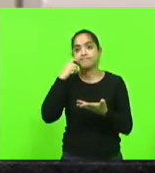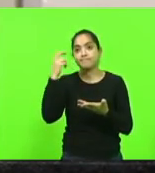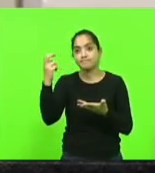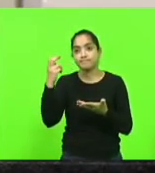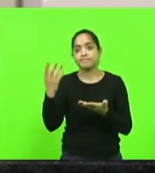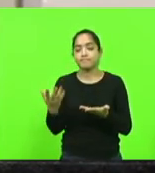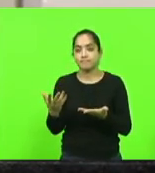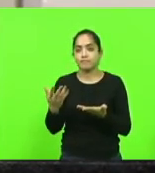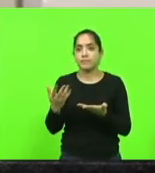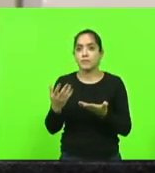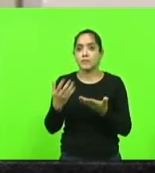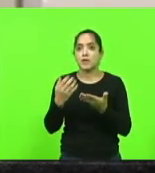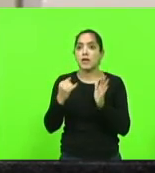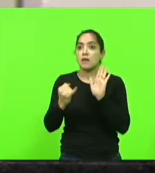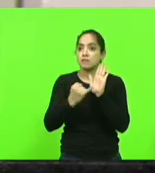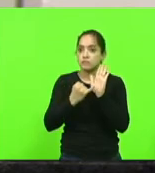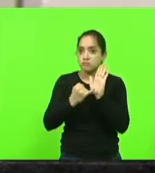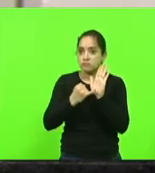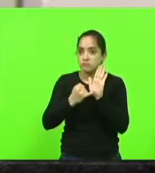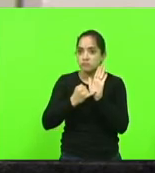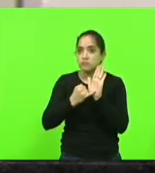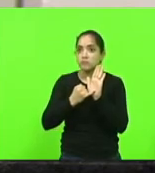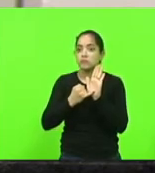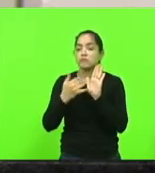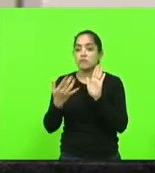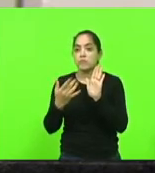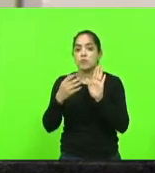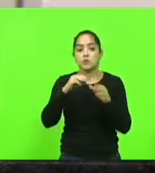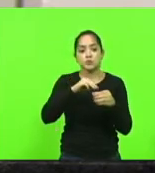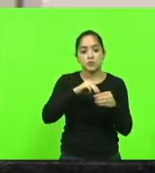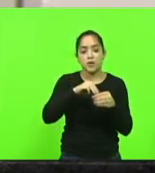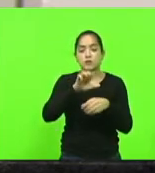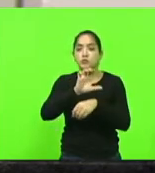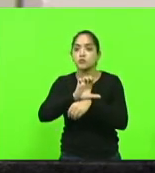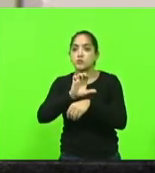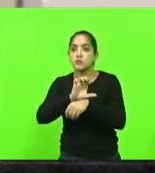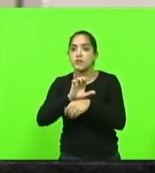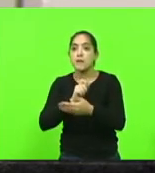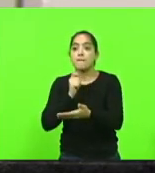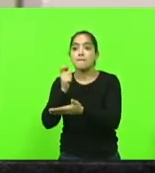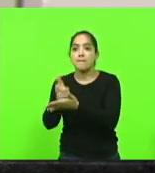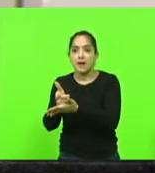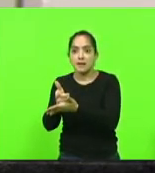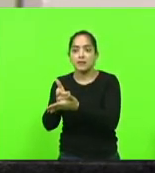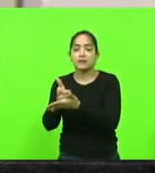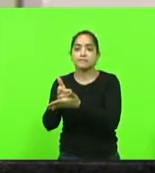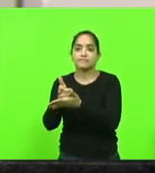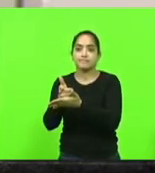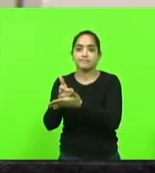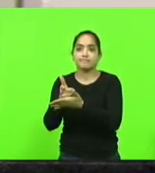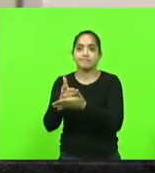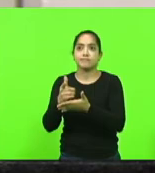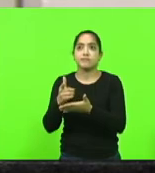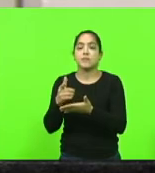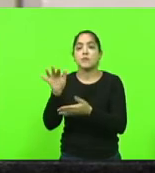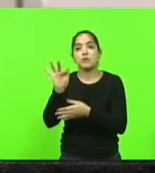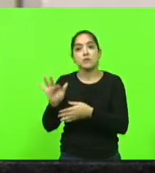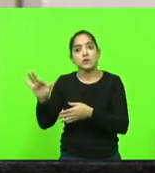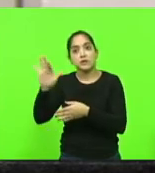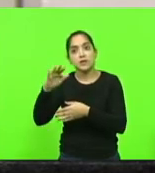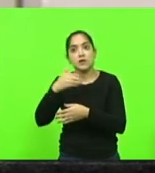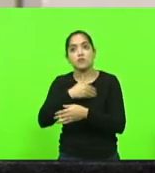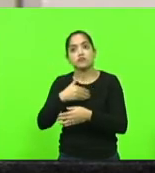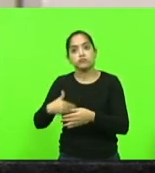carga tributária que os estados e que os municípios pagam para manter a União Federal, para manter o governo